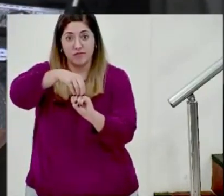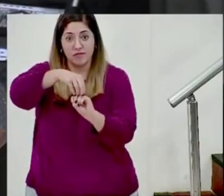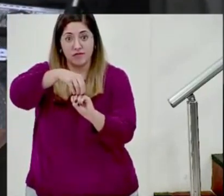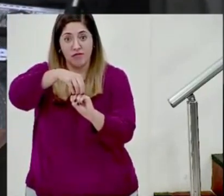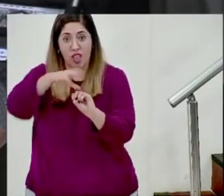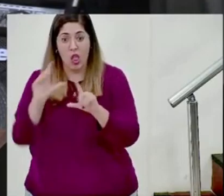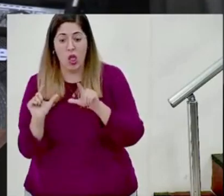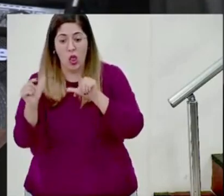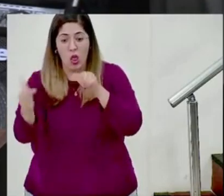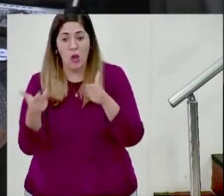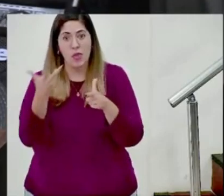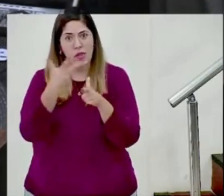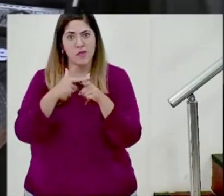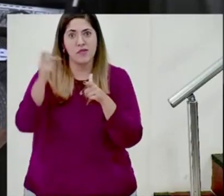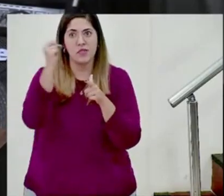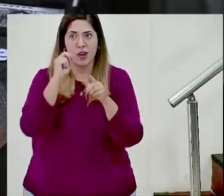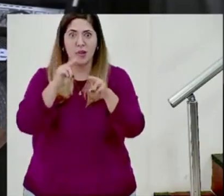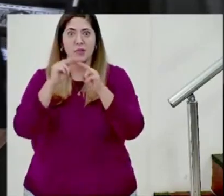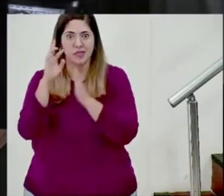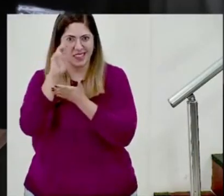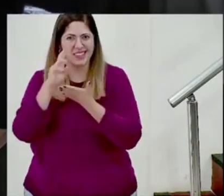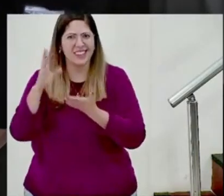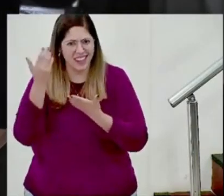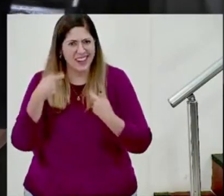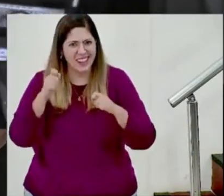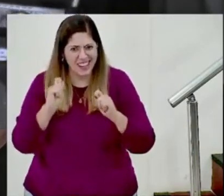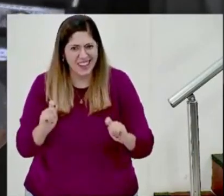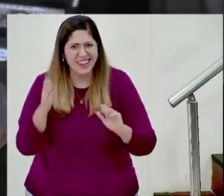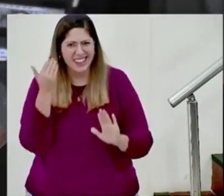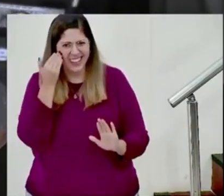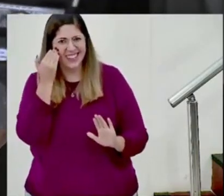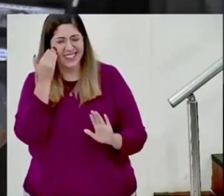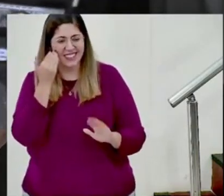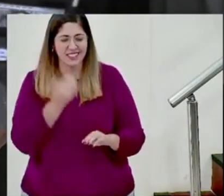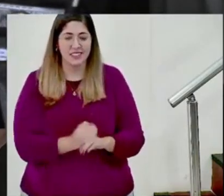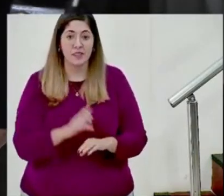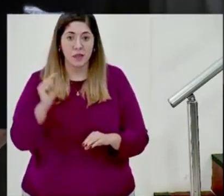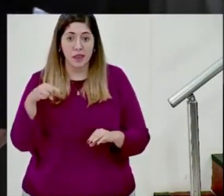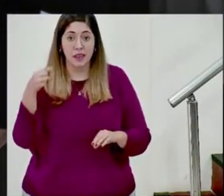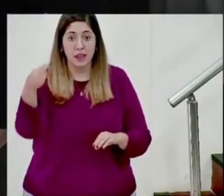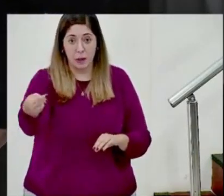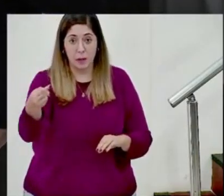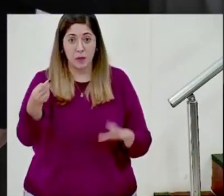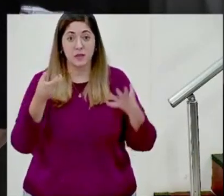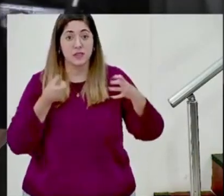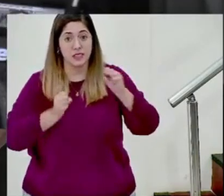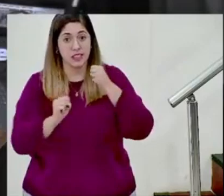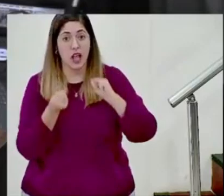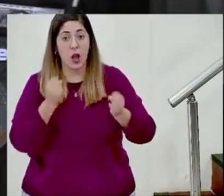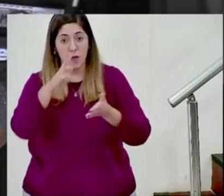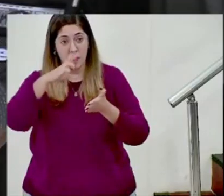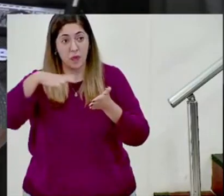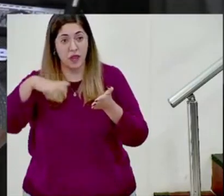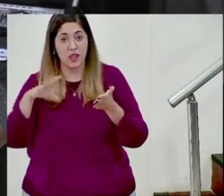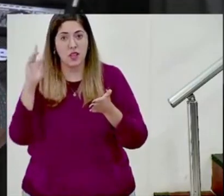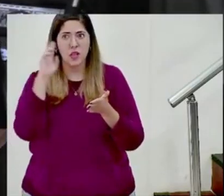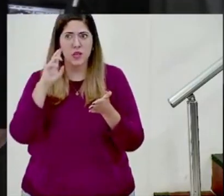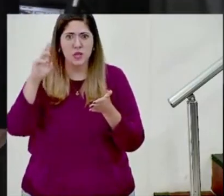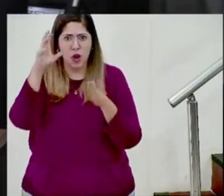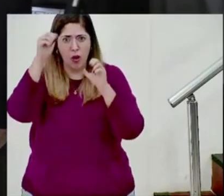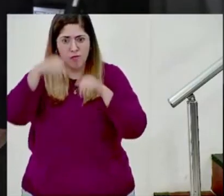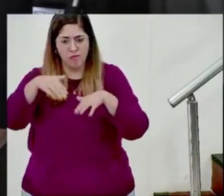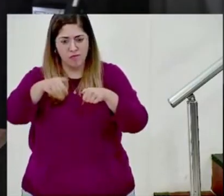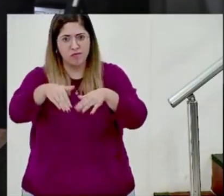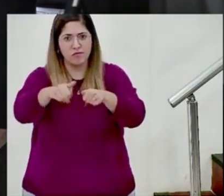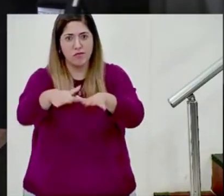eles no episódio de Senaqueribe. Depois, a gente lê no texto do Salmo também: o Senhor dos Exércitos